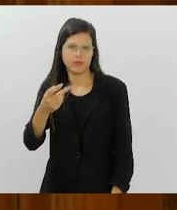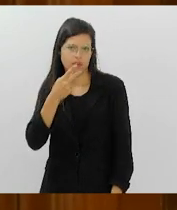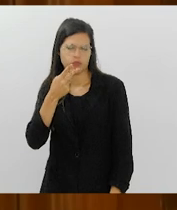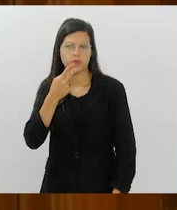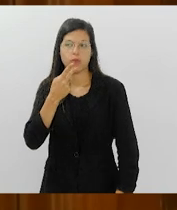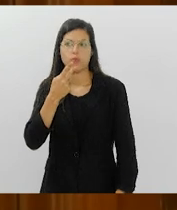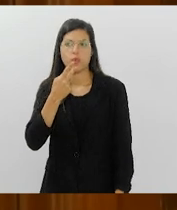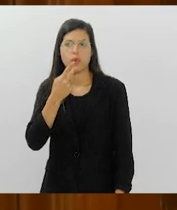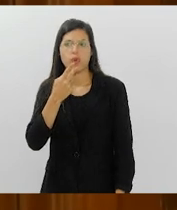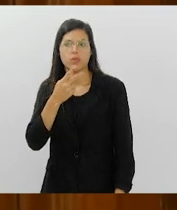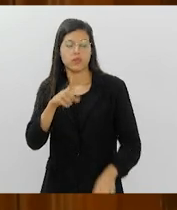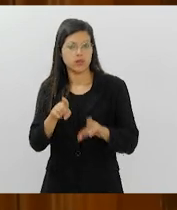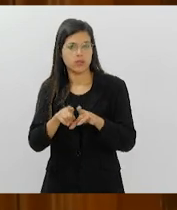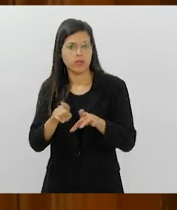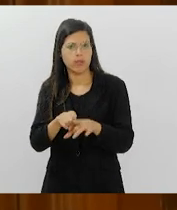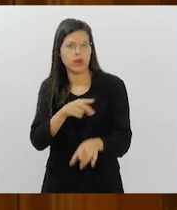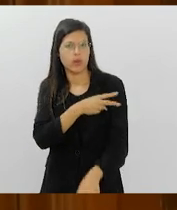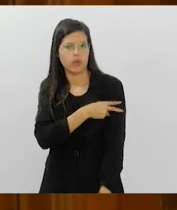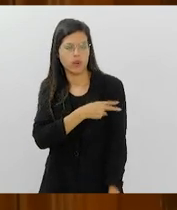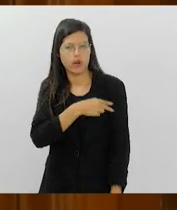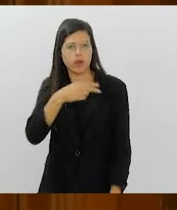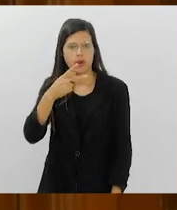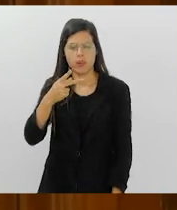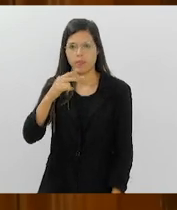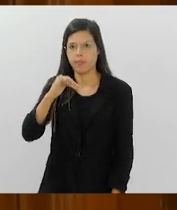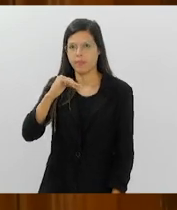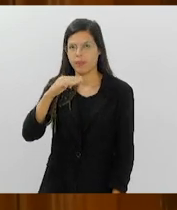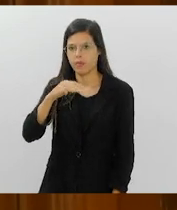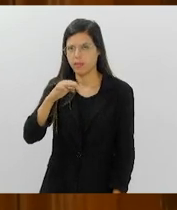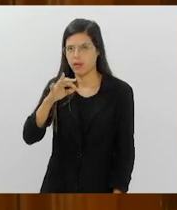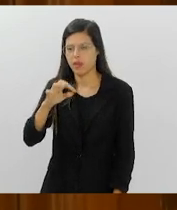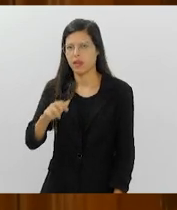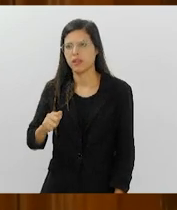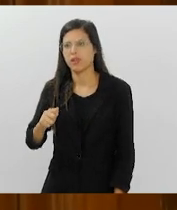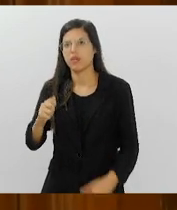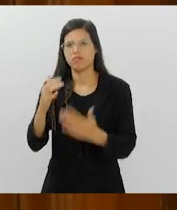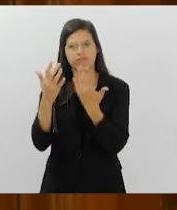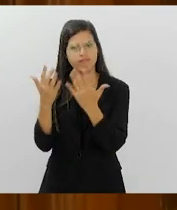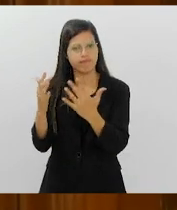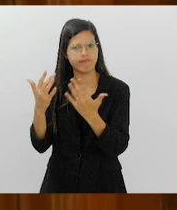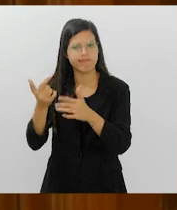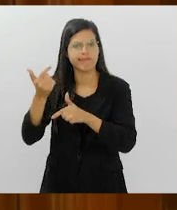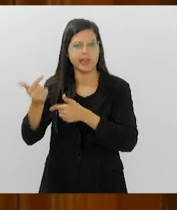Tenente Coronel Pimenta, incansável, parabéns, coronel,